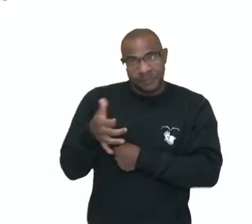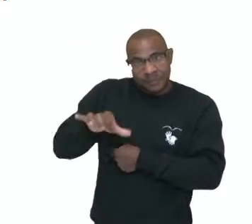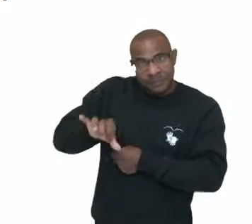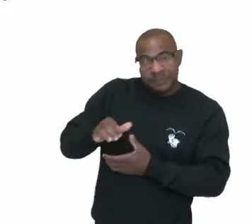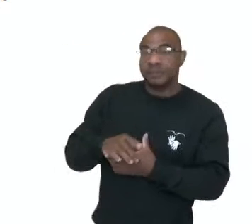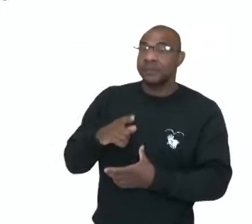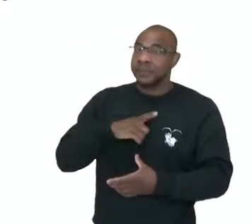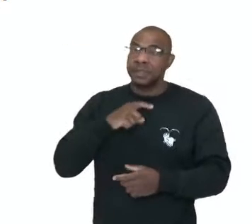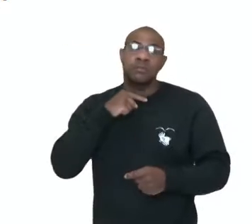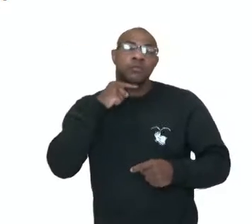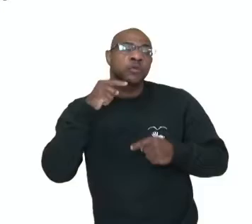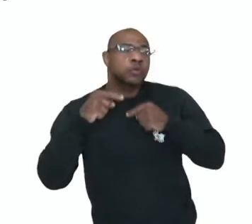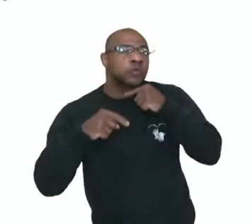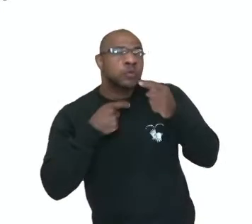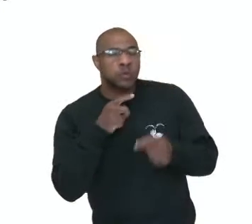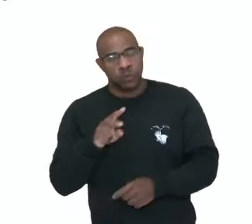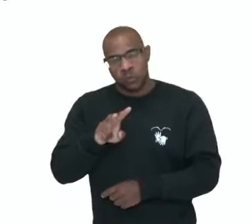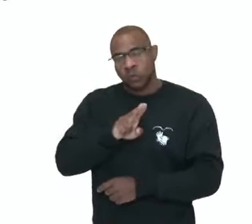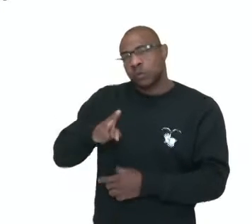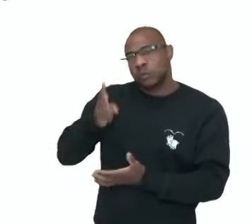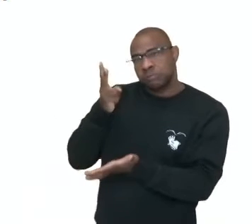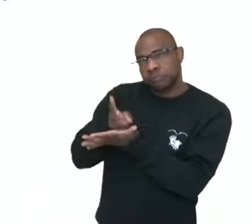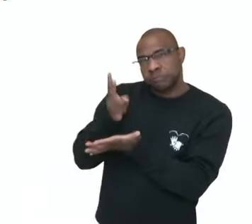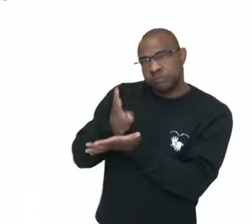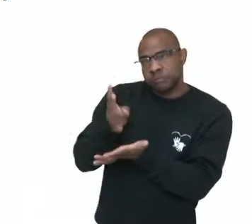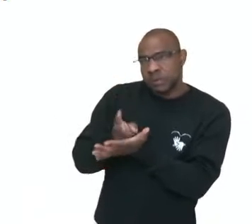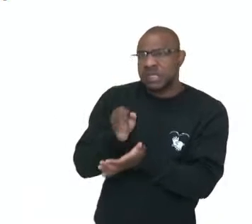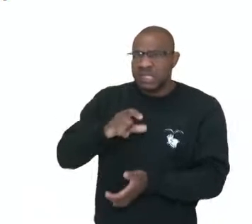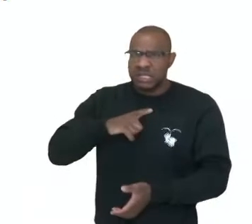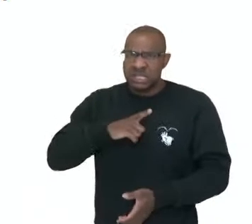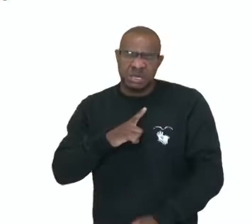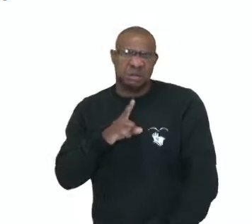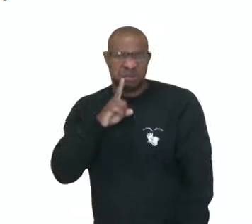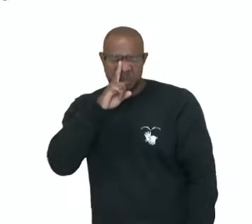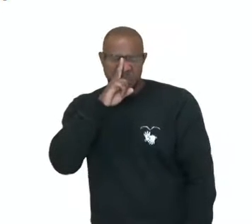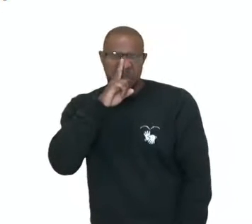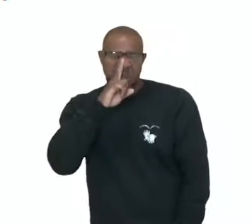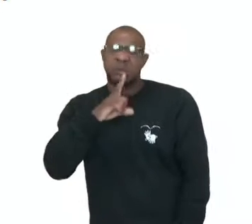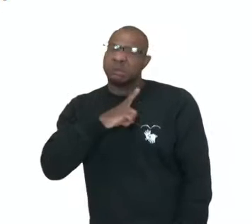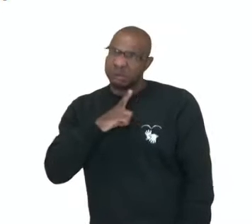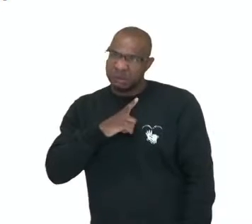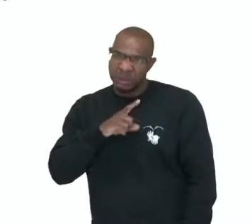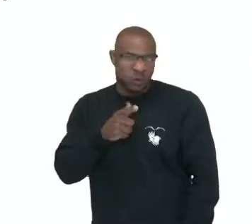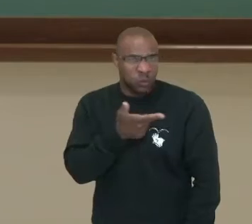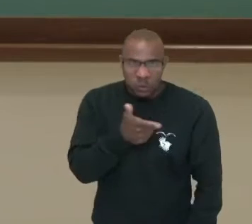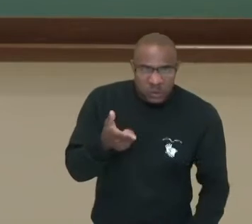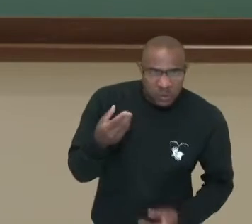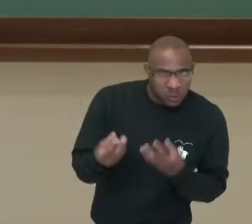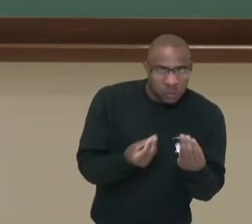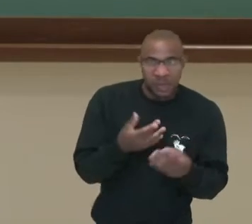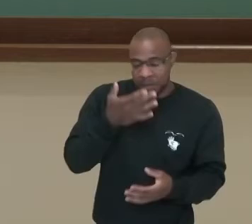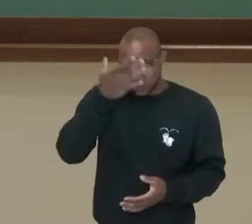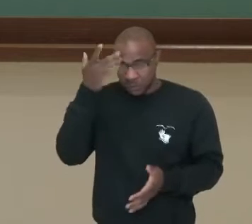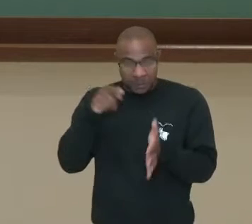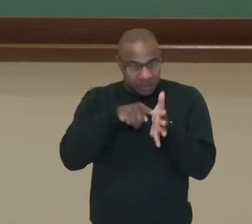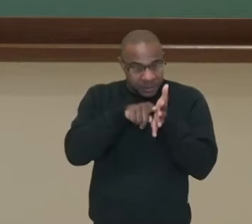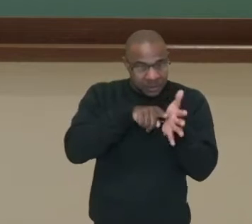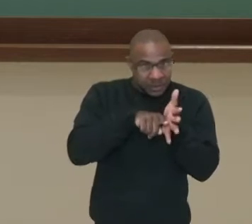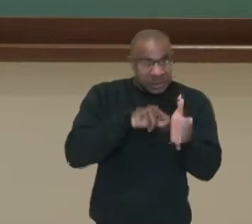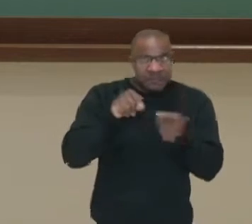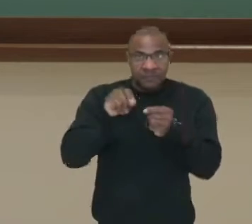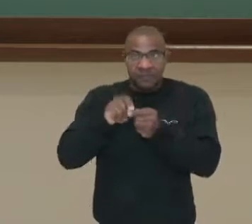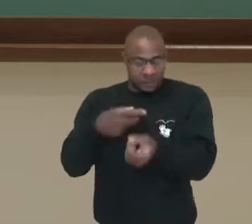surgiram dúvidas se o uso constante aumentaria o risco de envenenamento por dióxido de carbono. Os pesquisadores realizaram exames